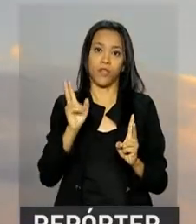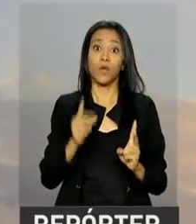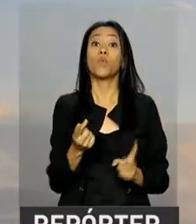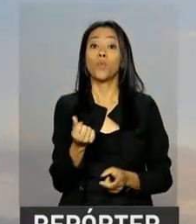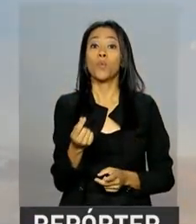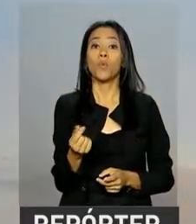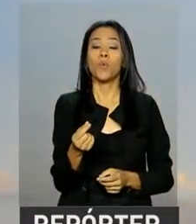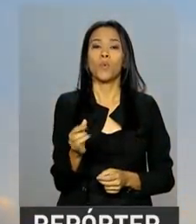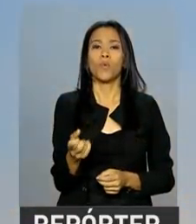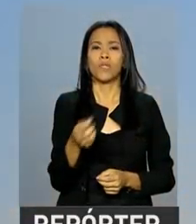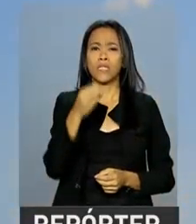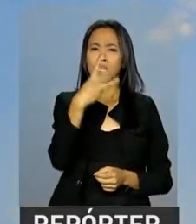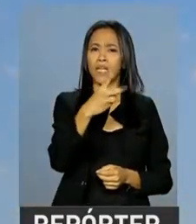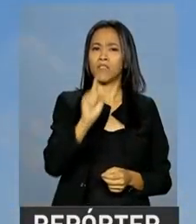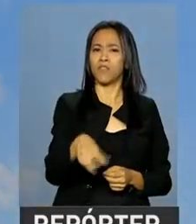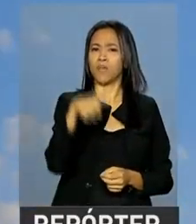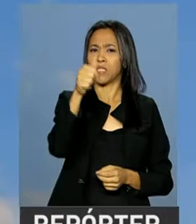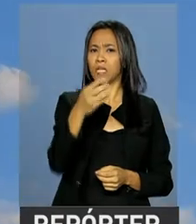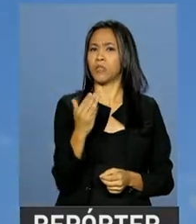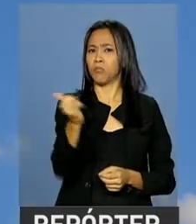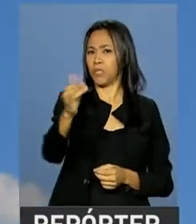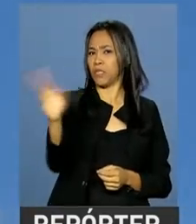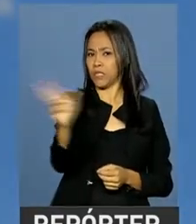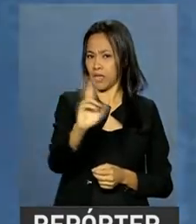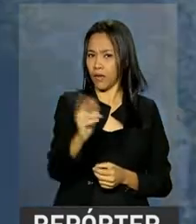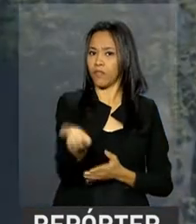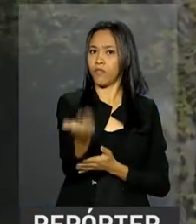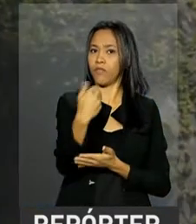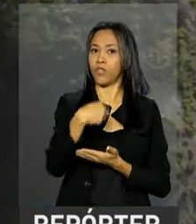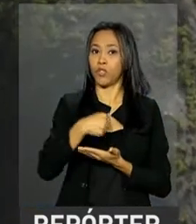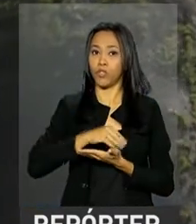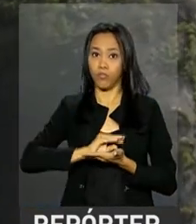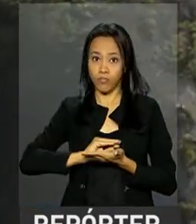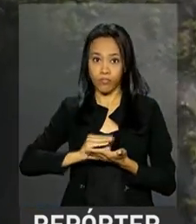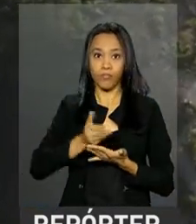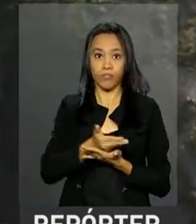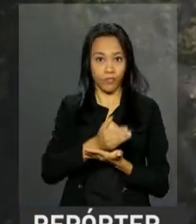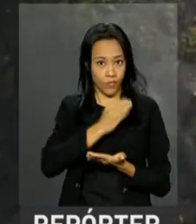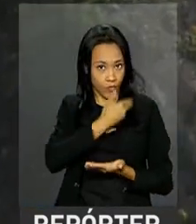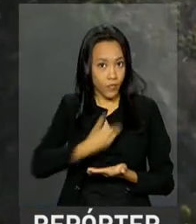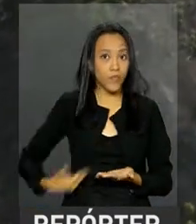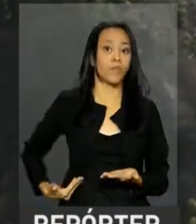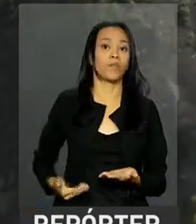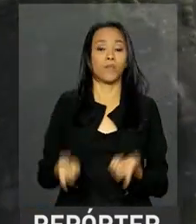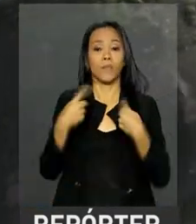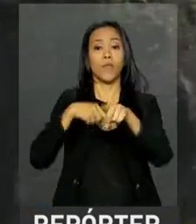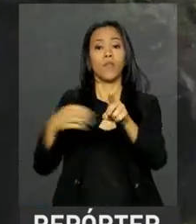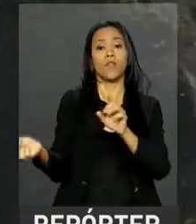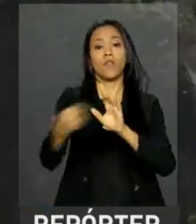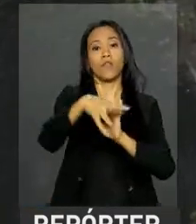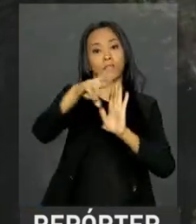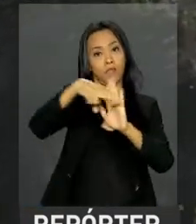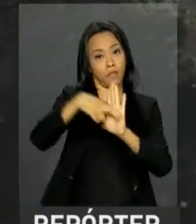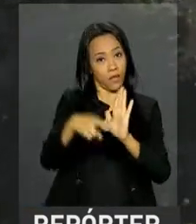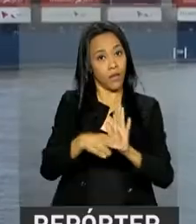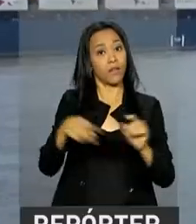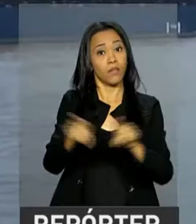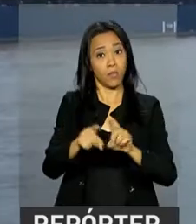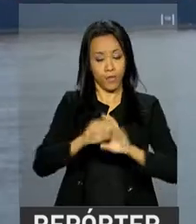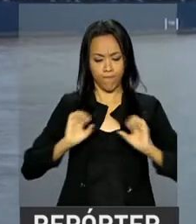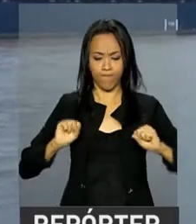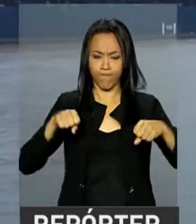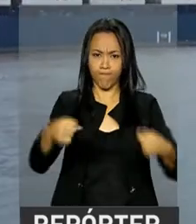de 3,7 bilhões de reais aos cofres públicos. E novas regras simplificadas foram lançadas para aumentar